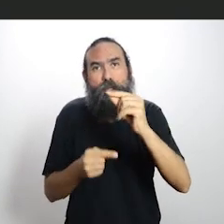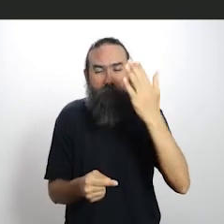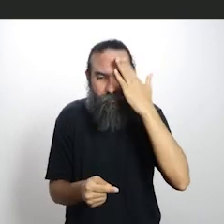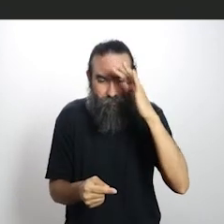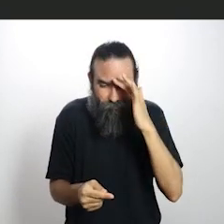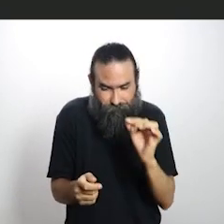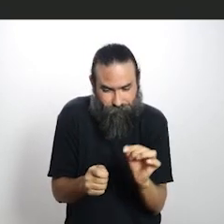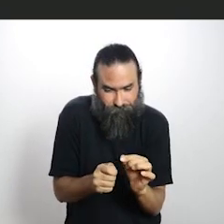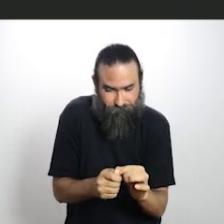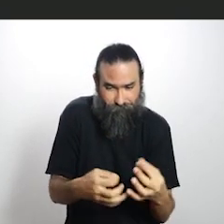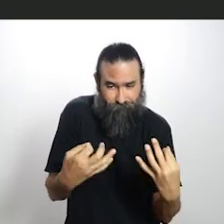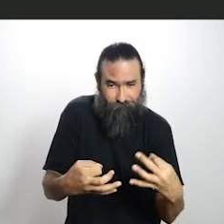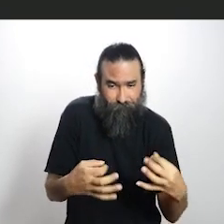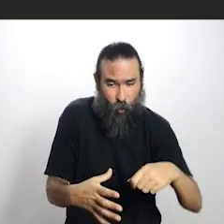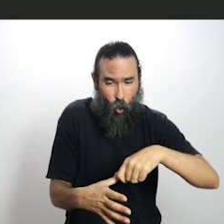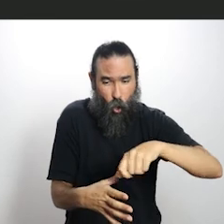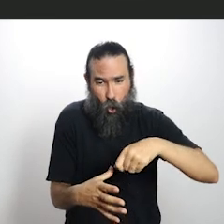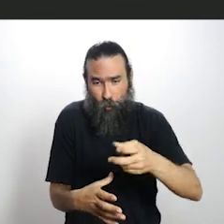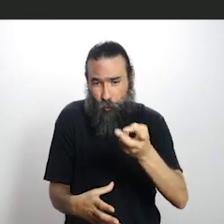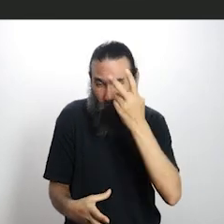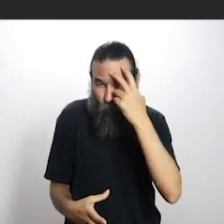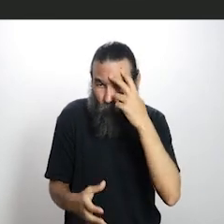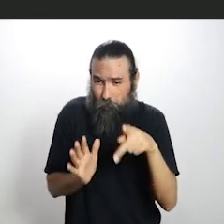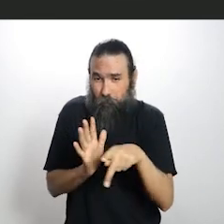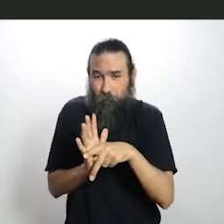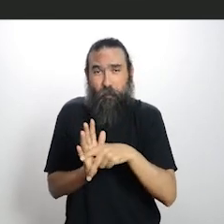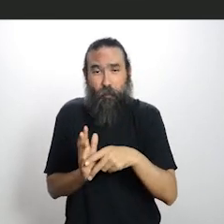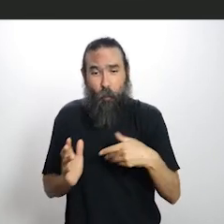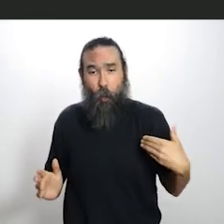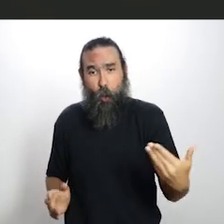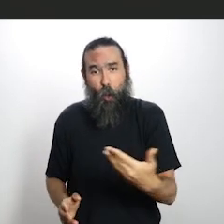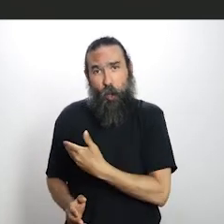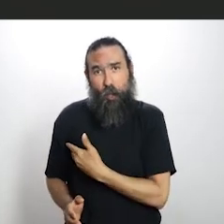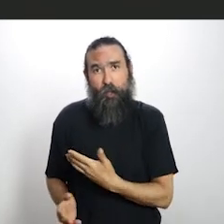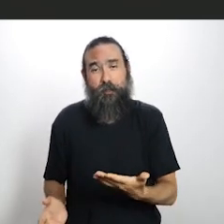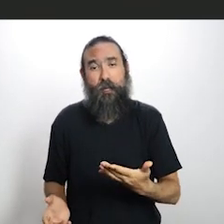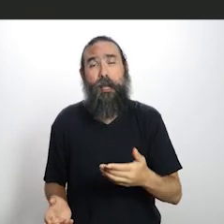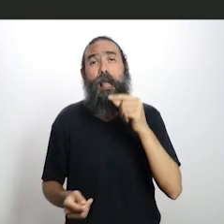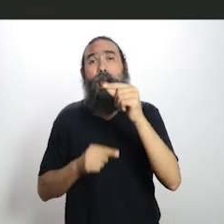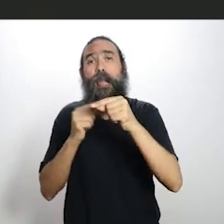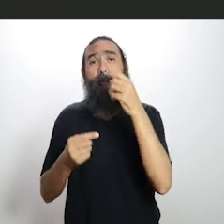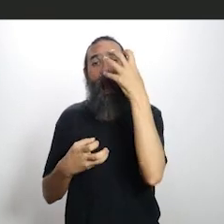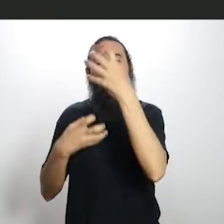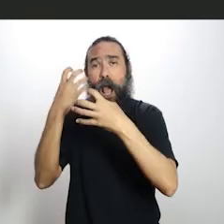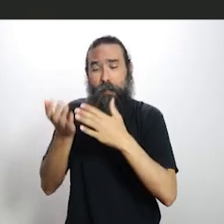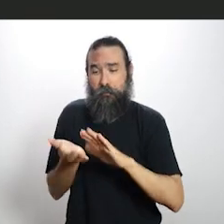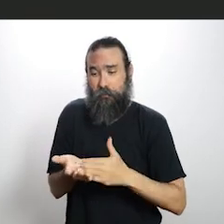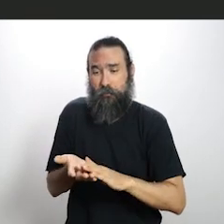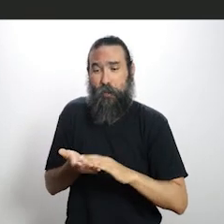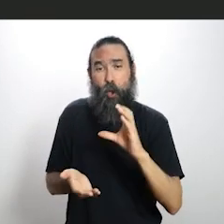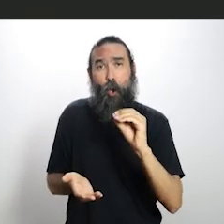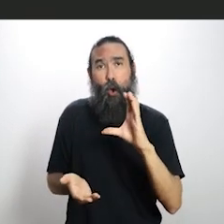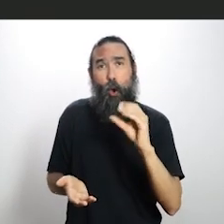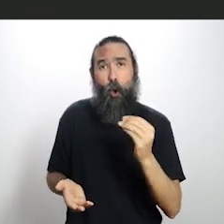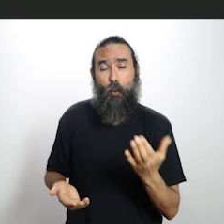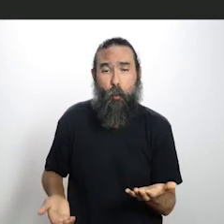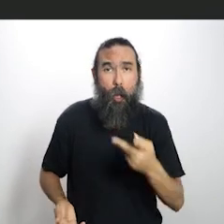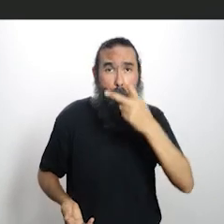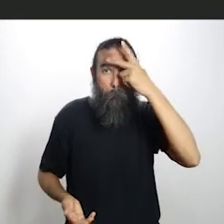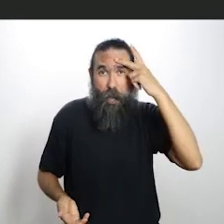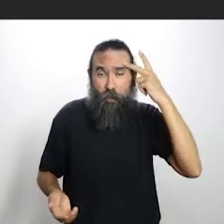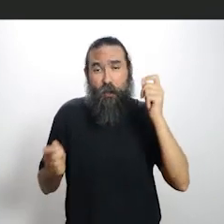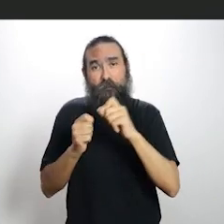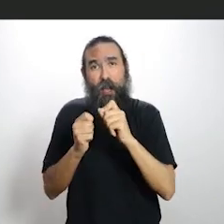é o cirandeiro é sabe e como isso vai ser tratado é de forma mecânica